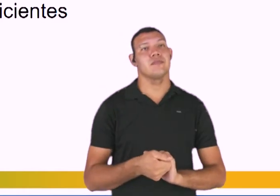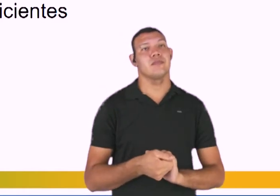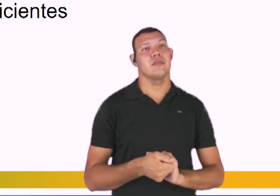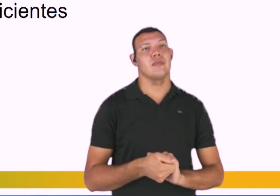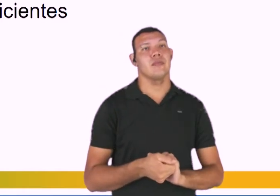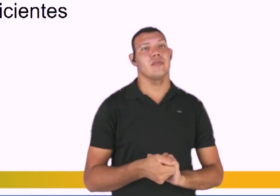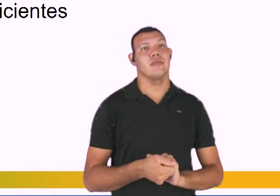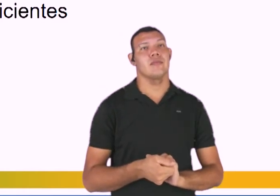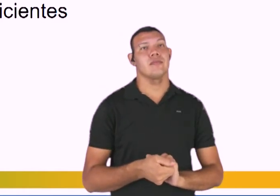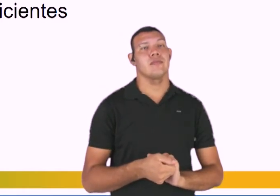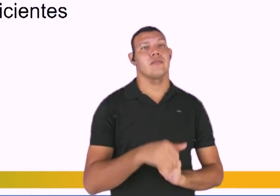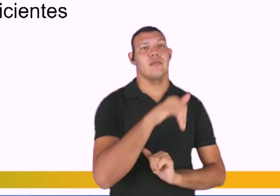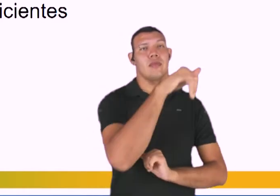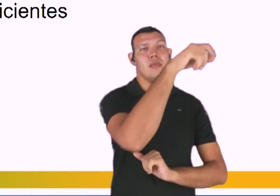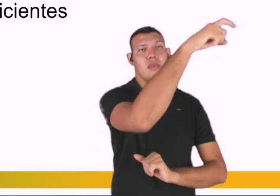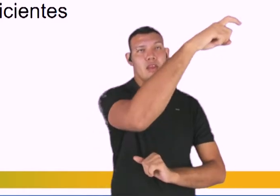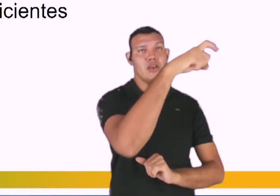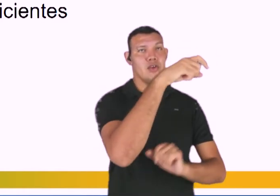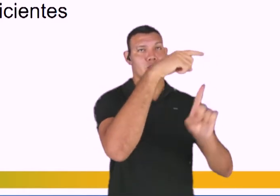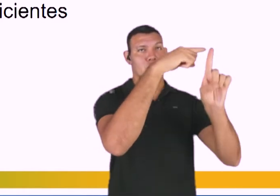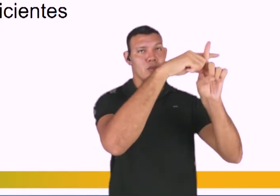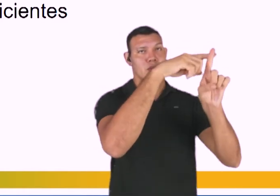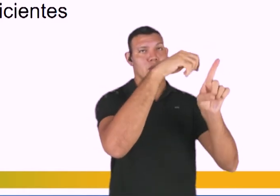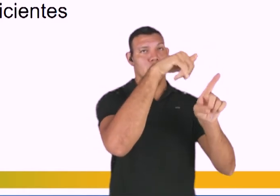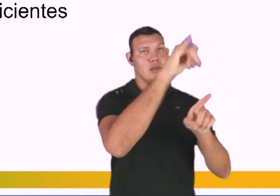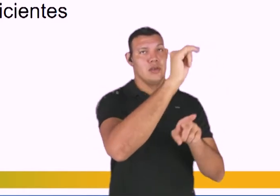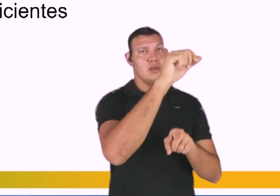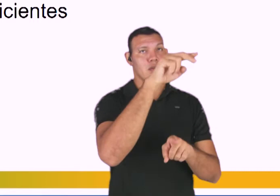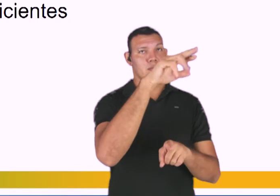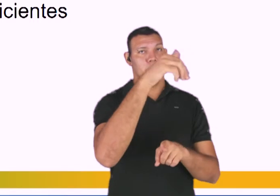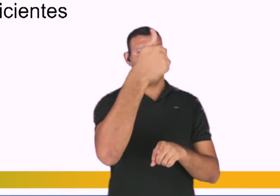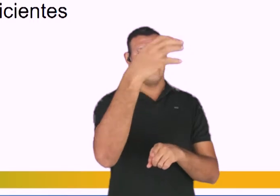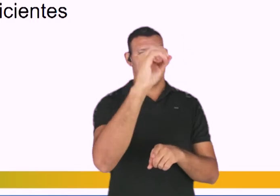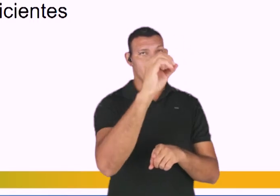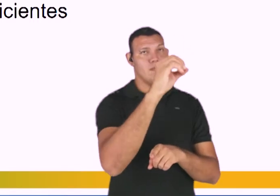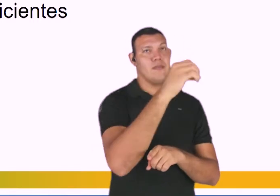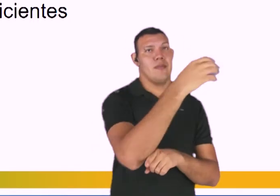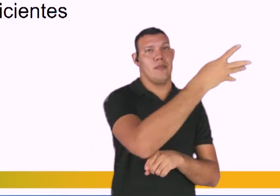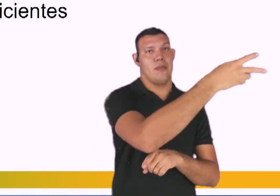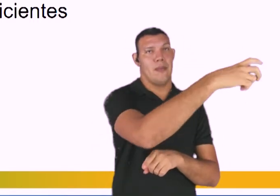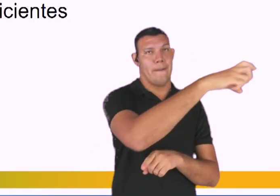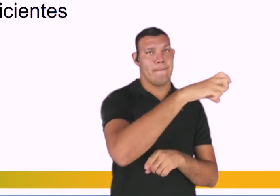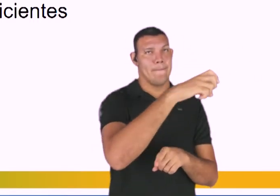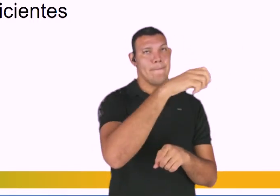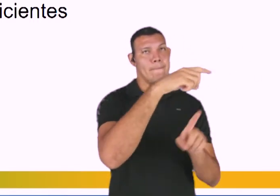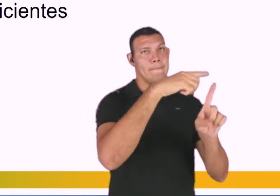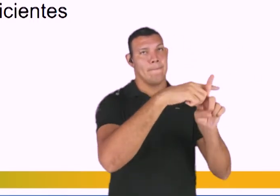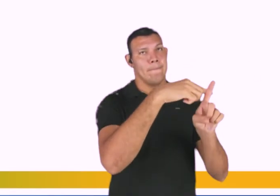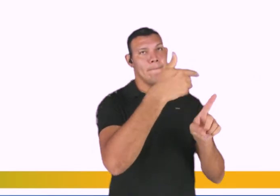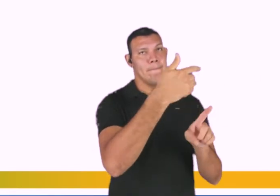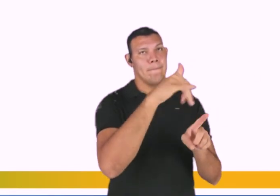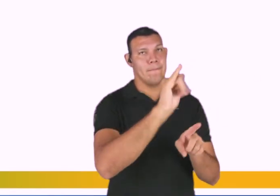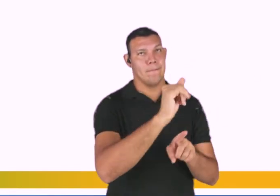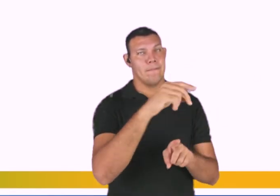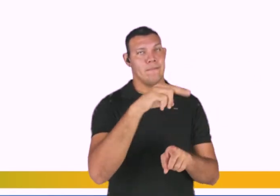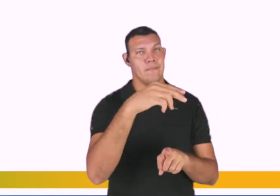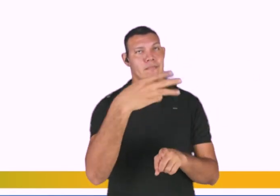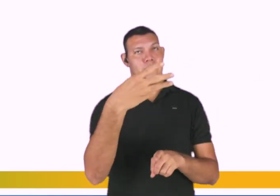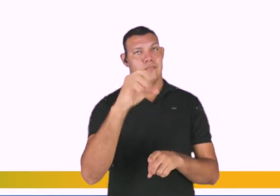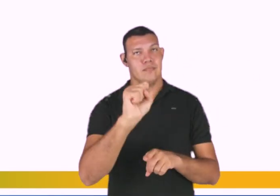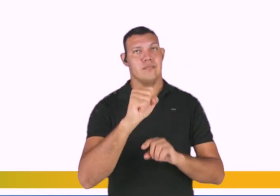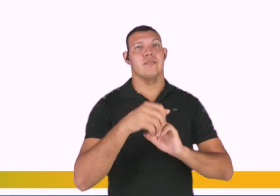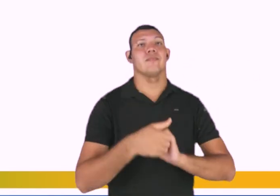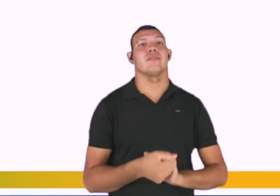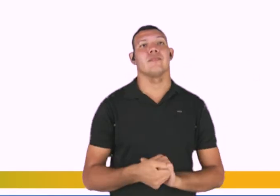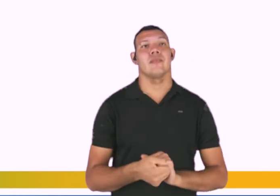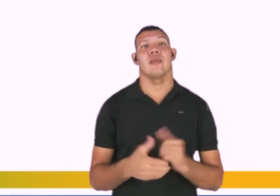Vamos resolver o sistema na qual os coeficientes possuem valores indicados. Tudo bem? Então, nesse